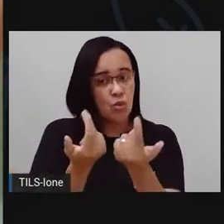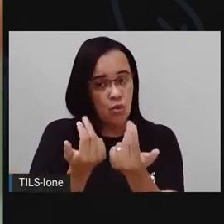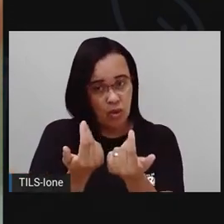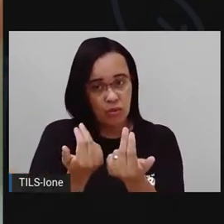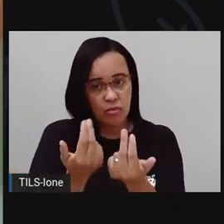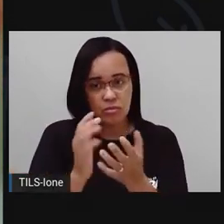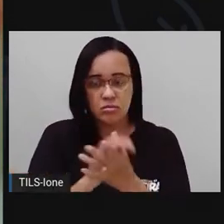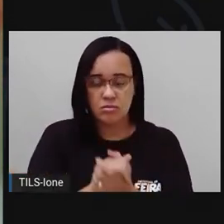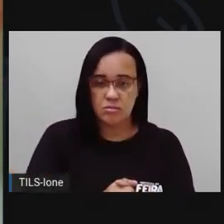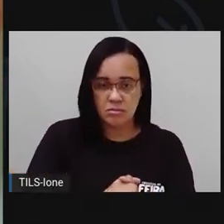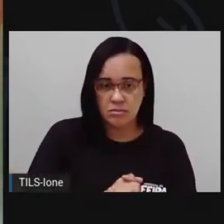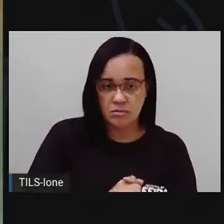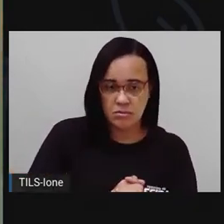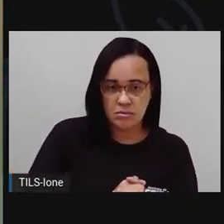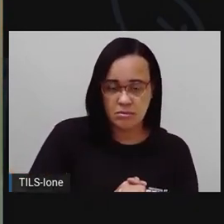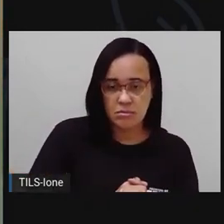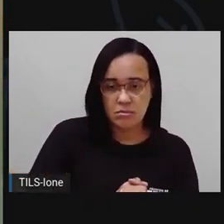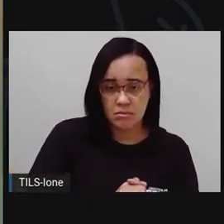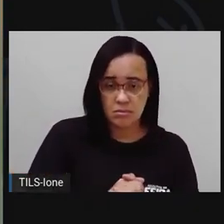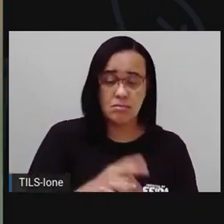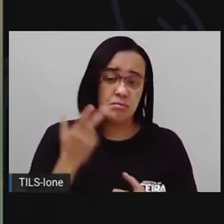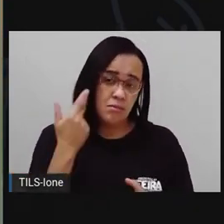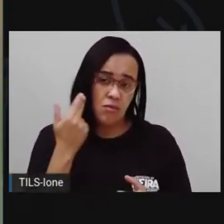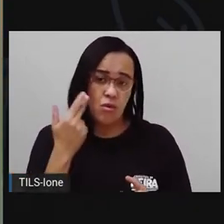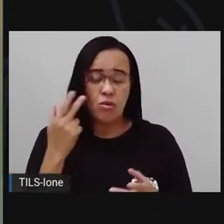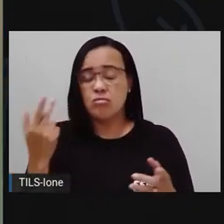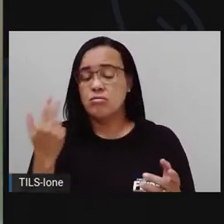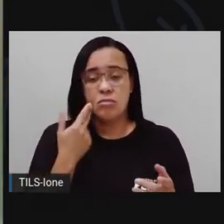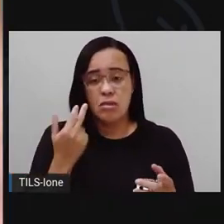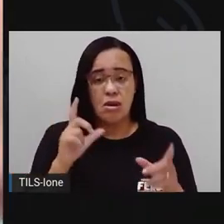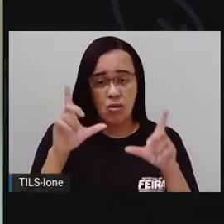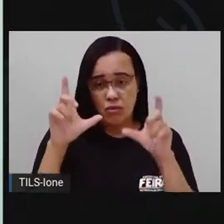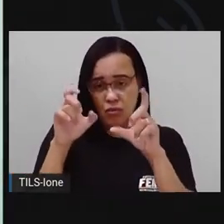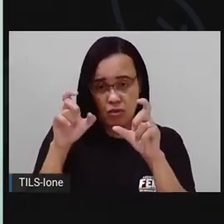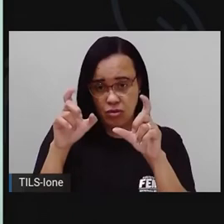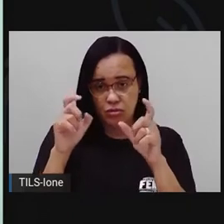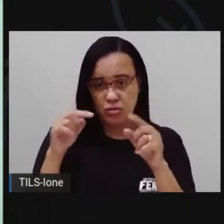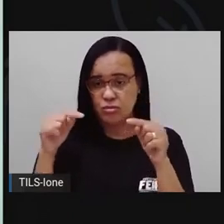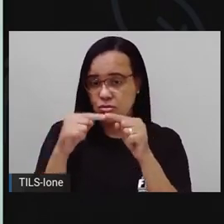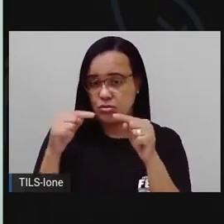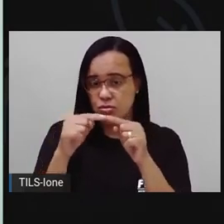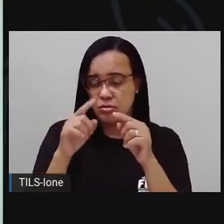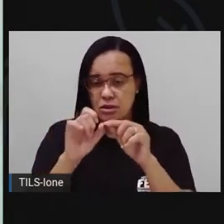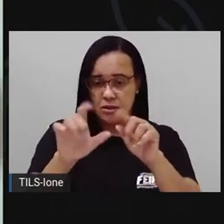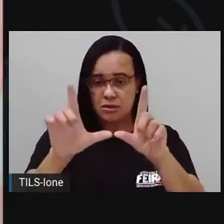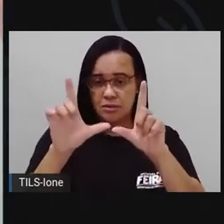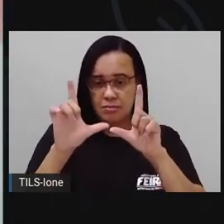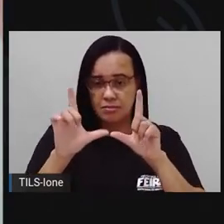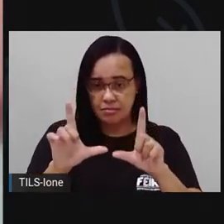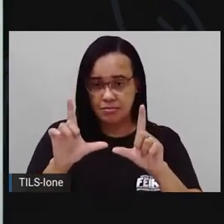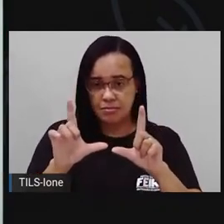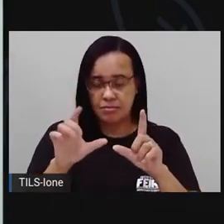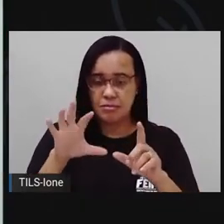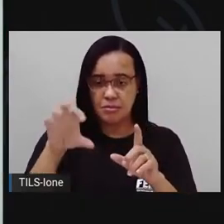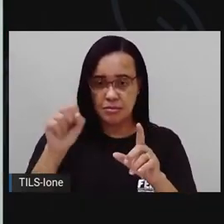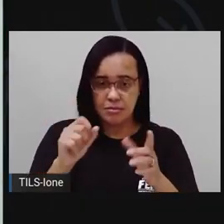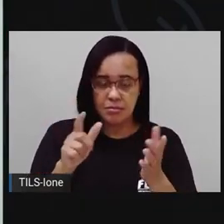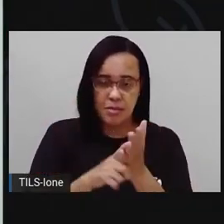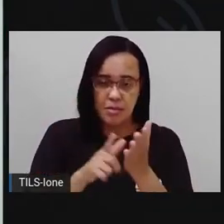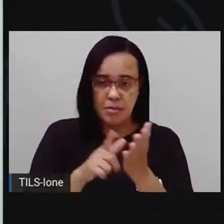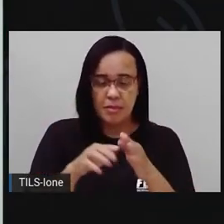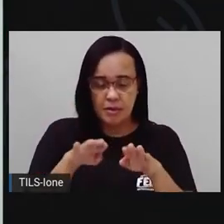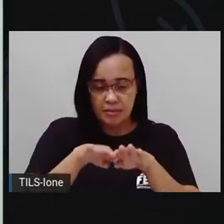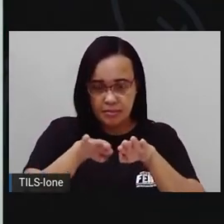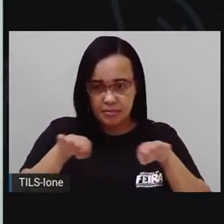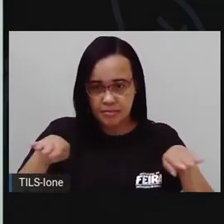aquela foto normal, grandinha, tá certo? Que a gente coloca em álbum, ó. Então você pega o seu papel, né, deixa em cima da